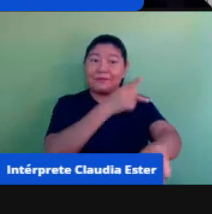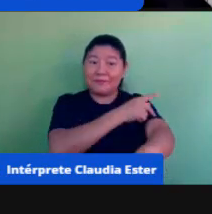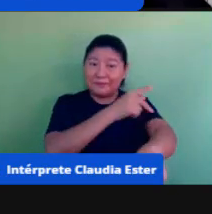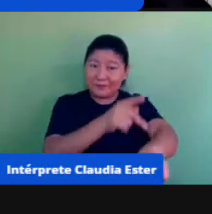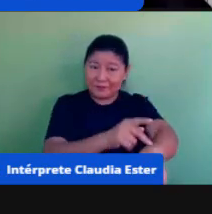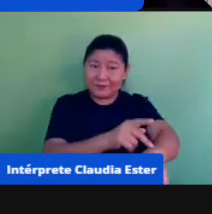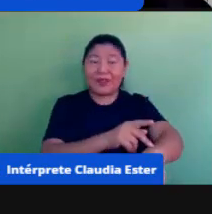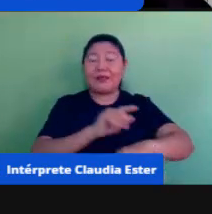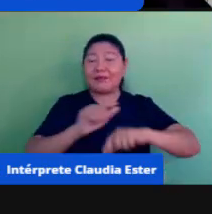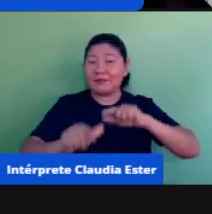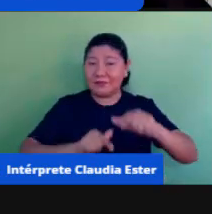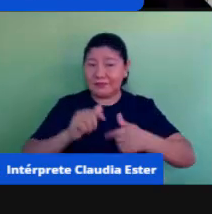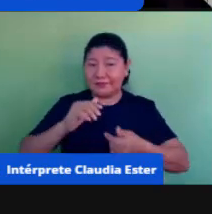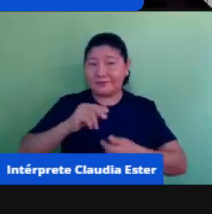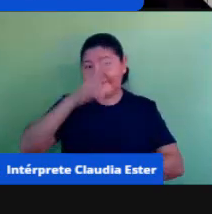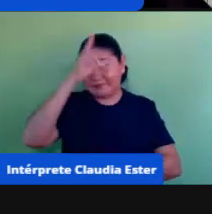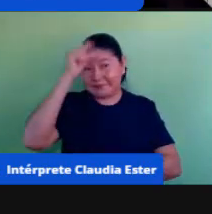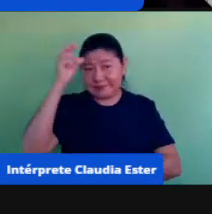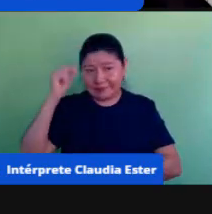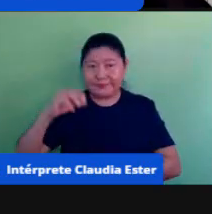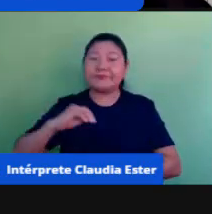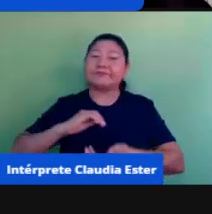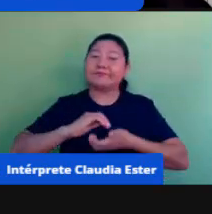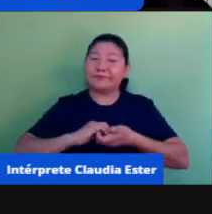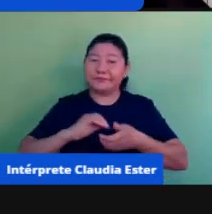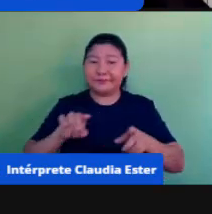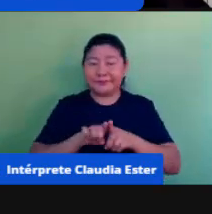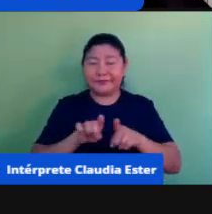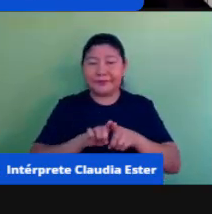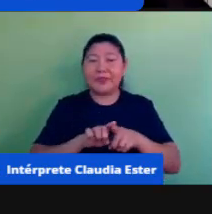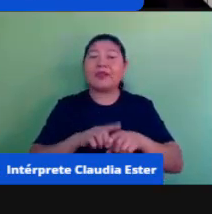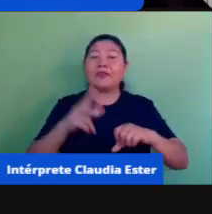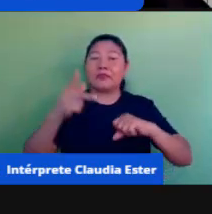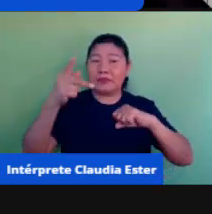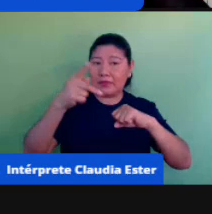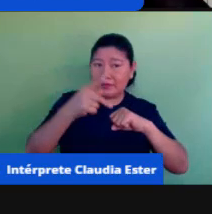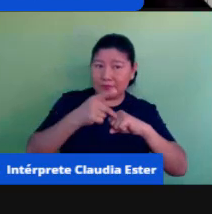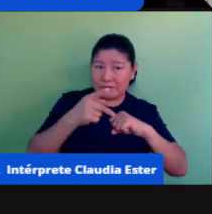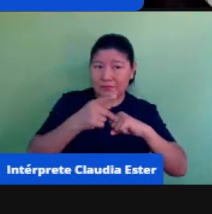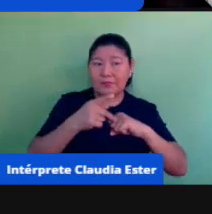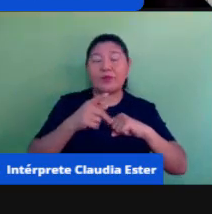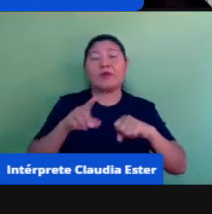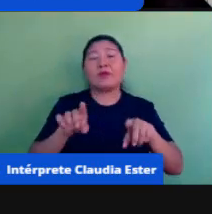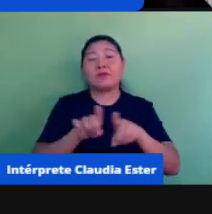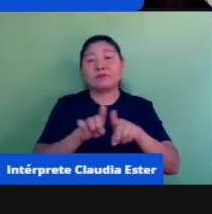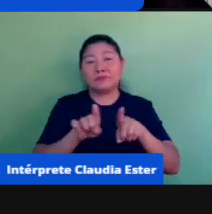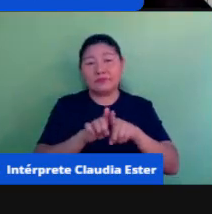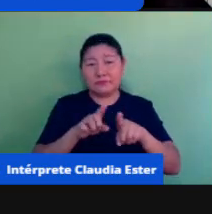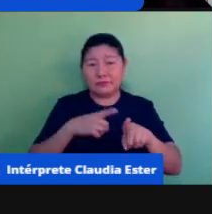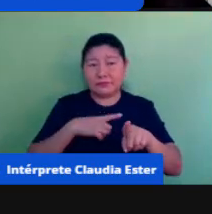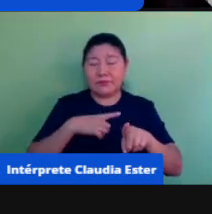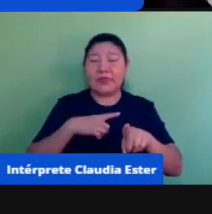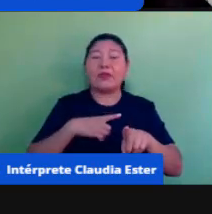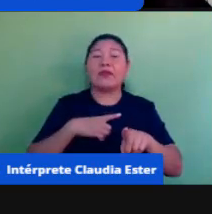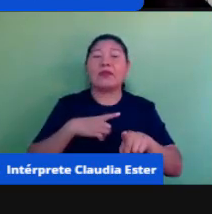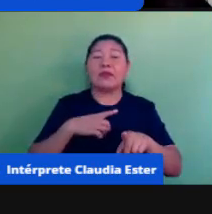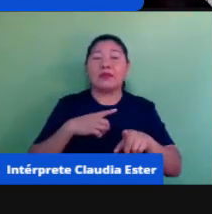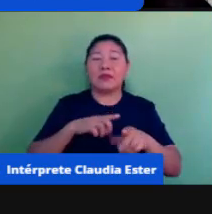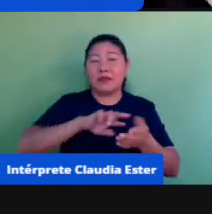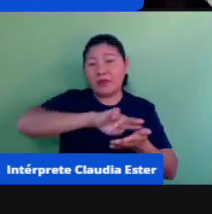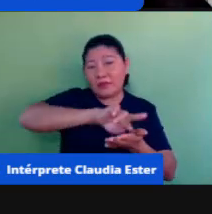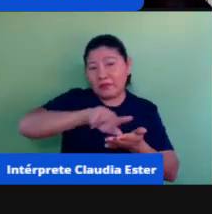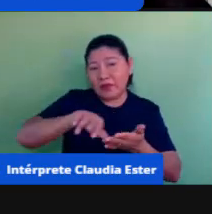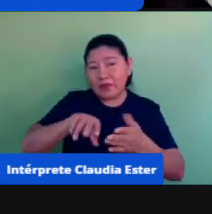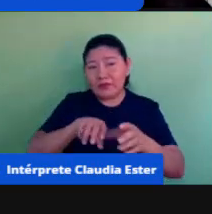anos, pós-graduada em educação especial, gestão e coordenação,